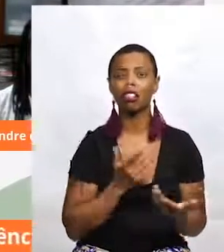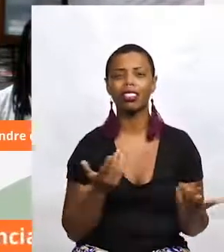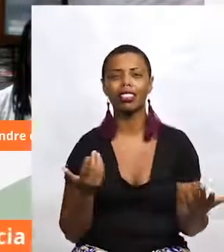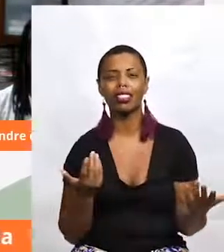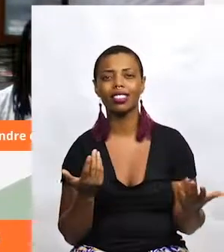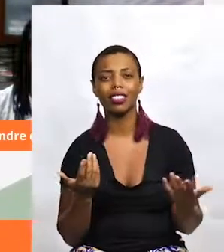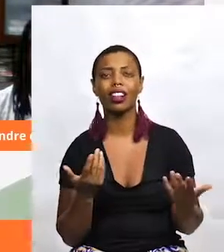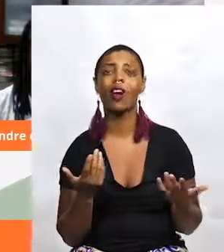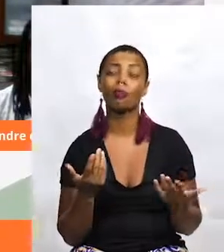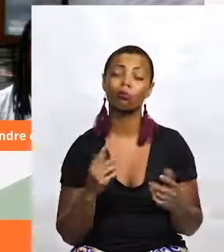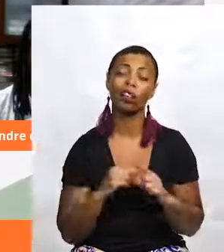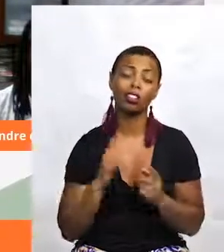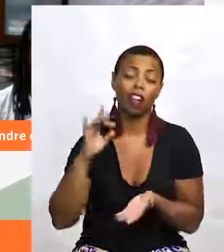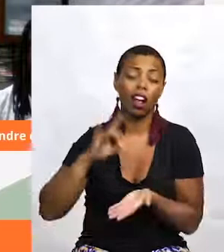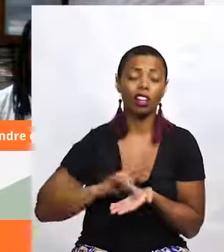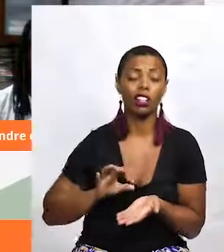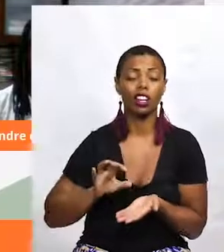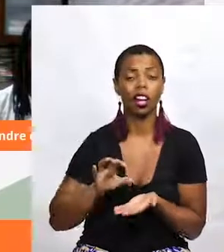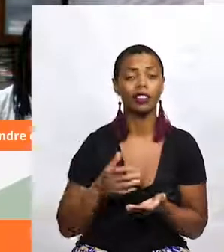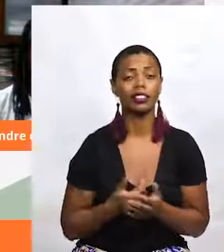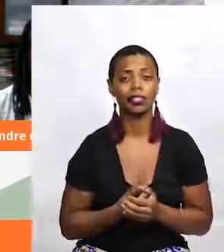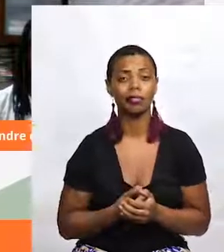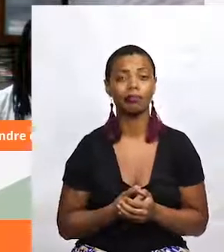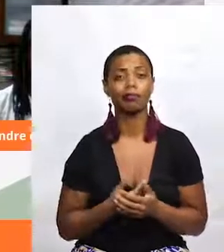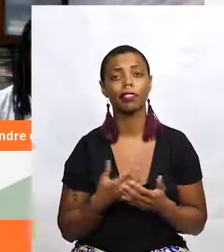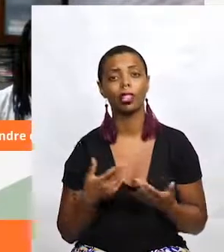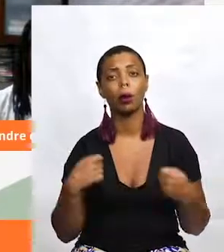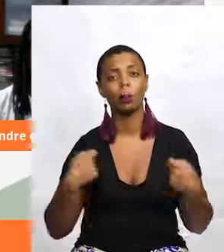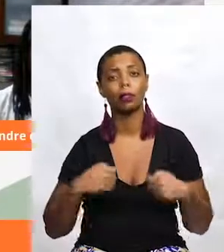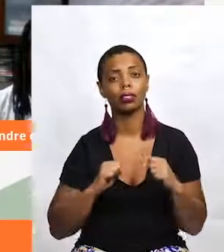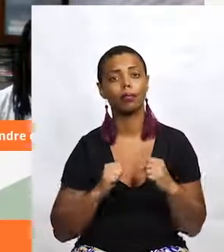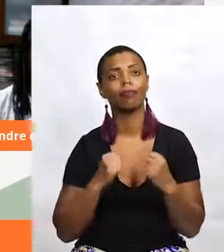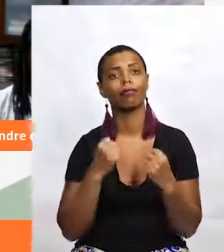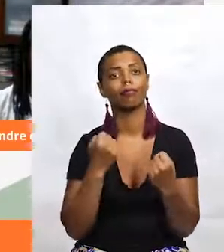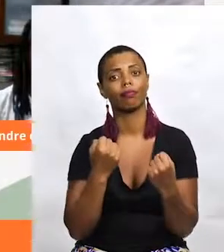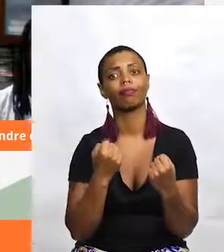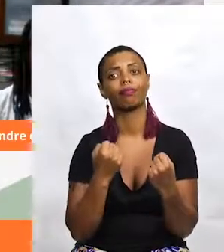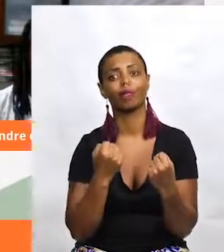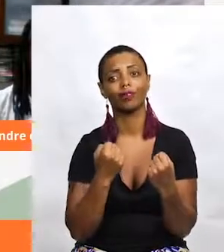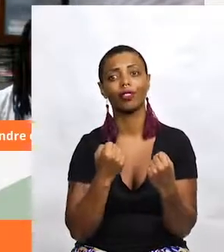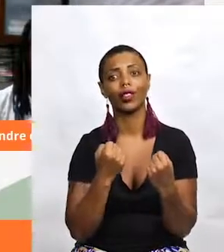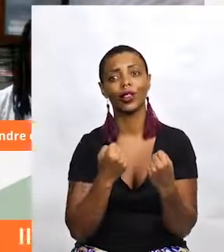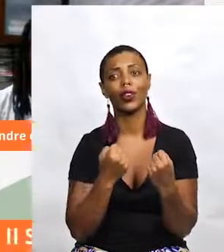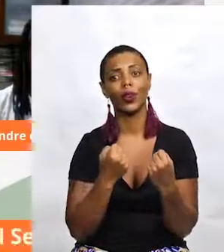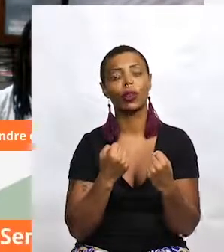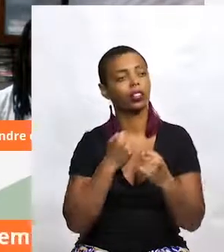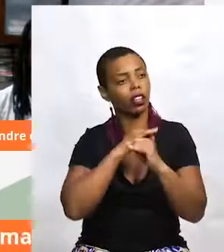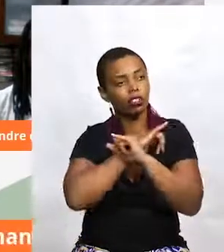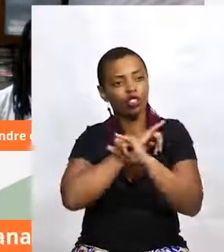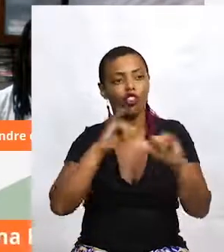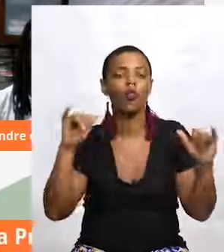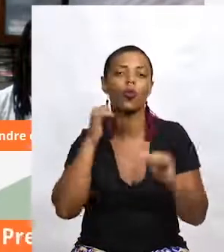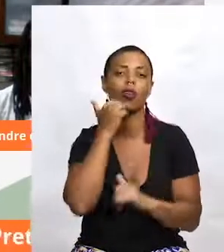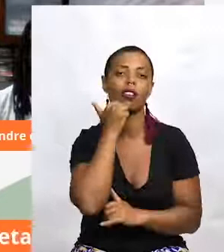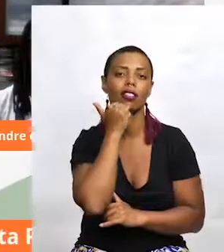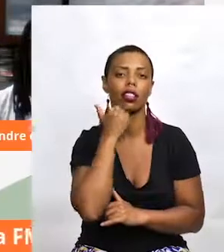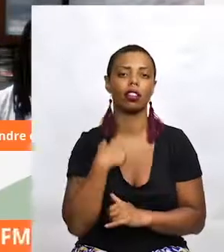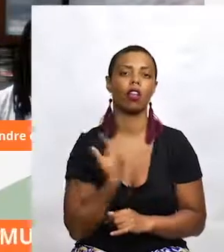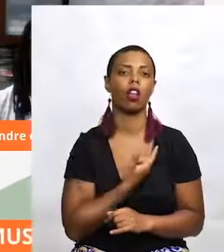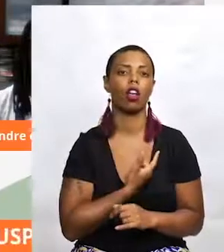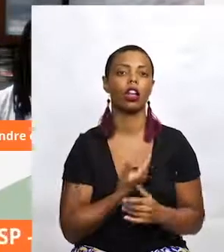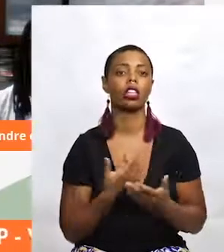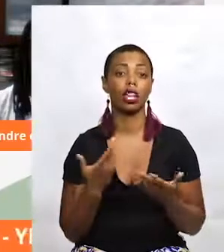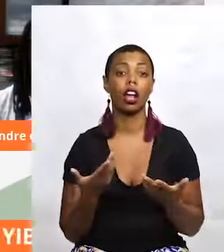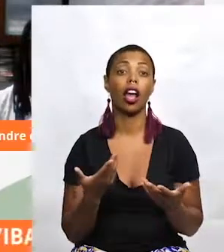mas é a nossa realidade. Então, a gente precisa correr atrás disso. Nós precisamos fazer essa divulgação científica. E o prêmio me trouxe